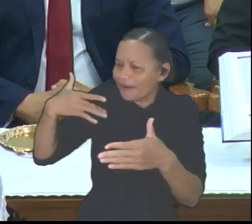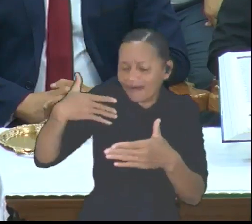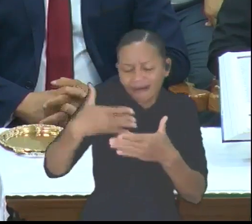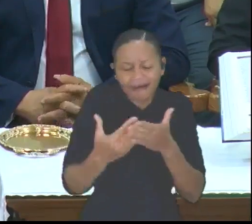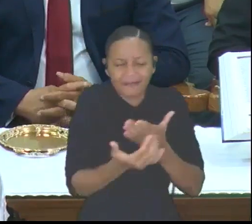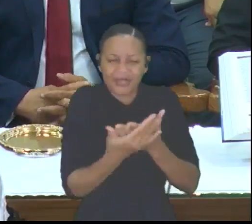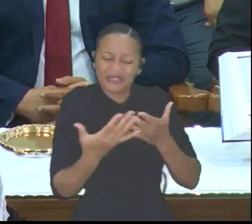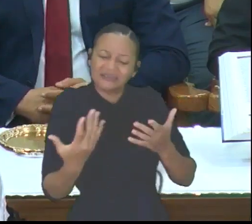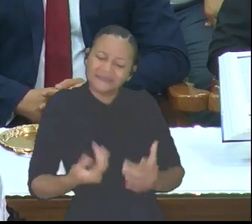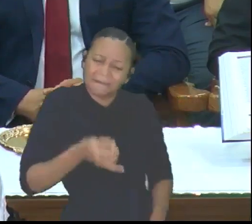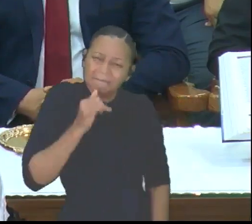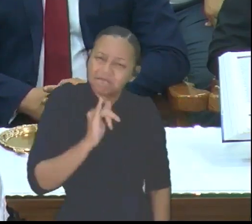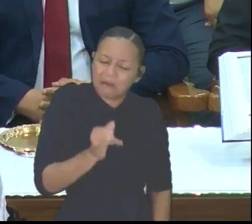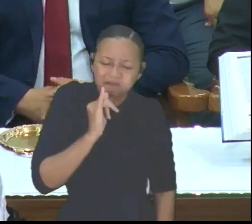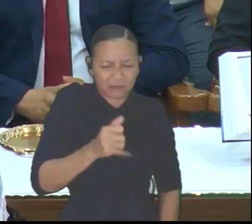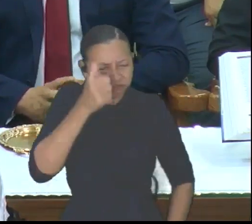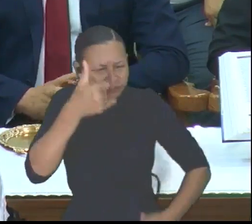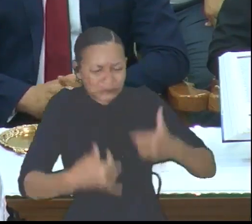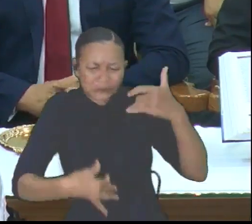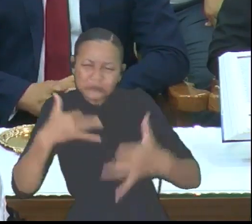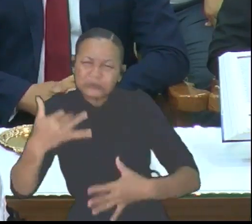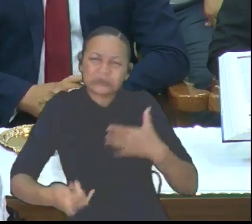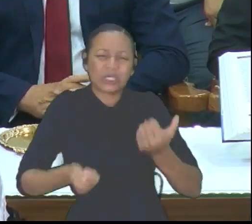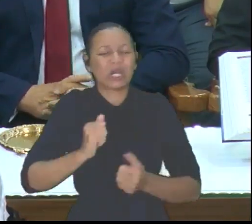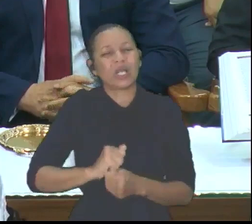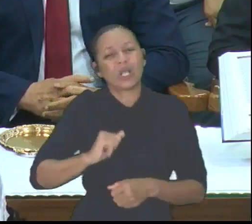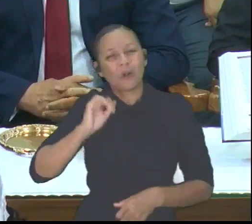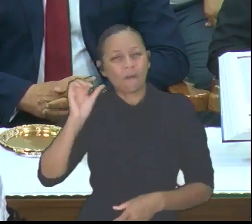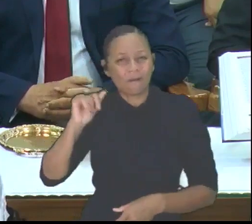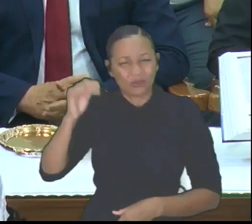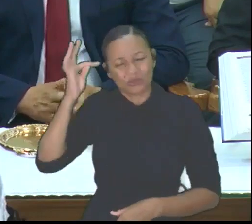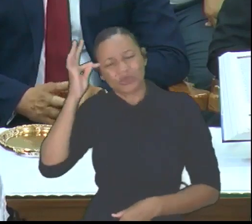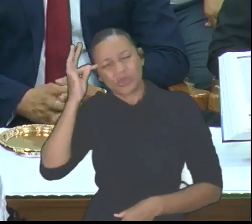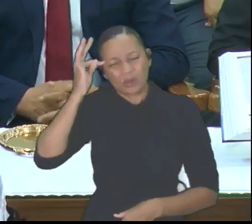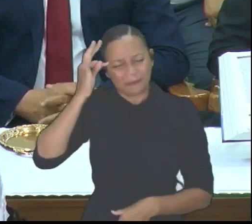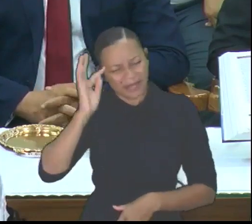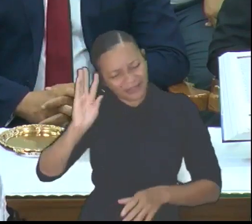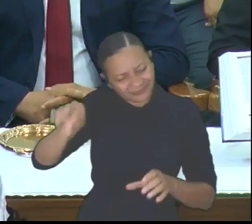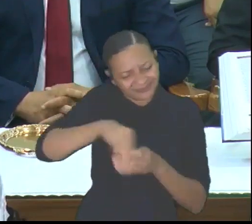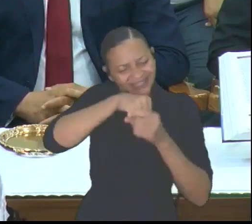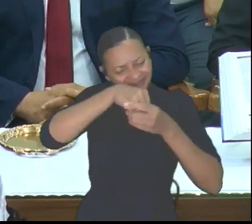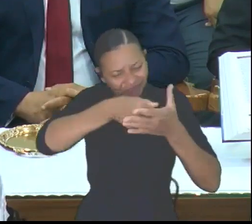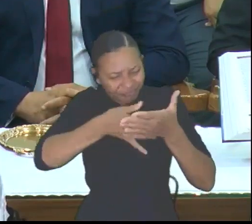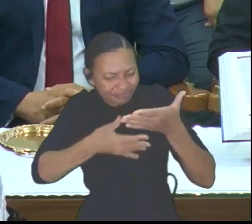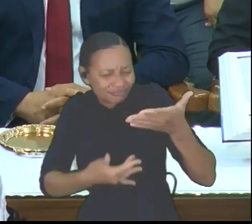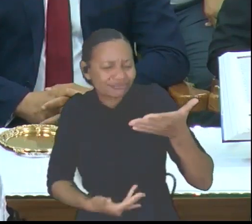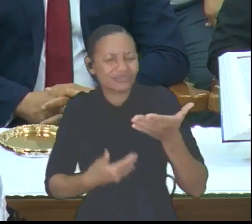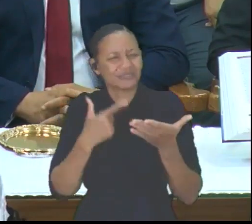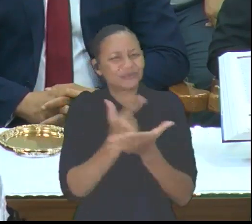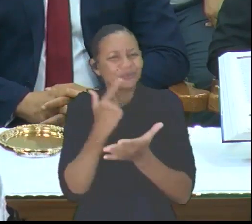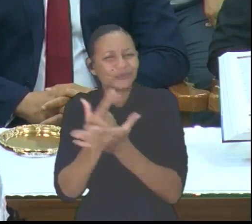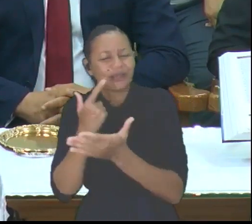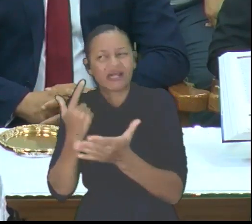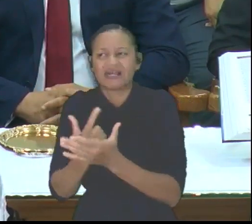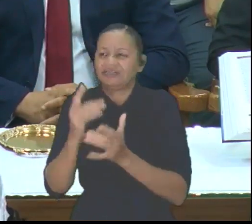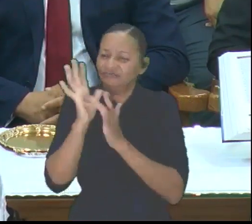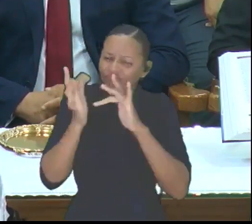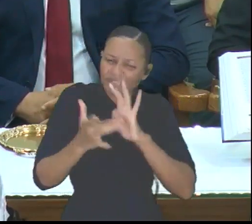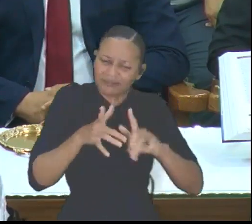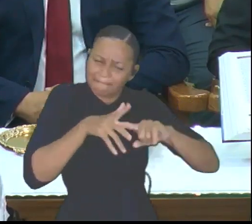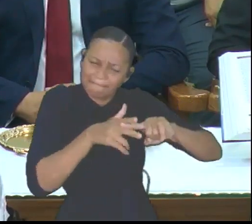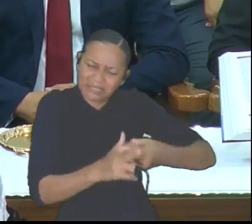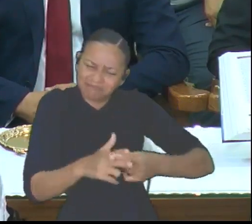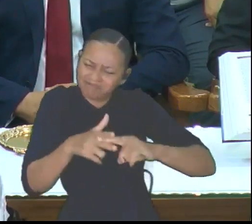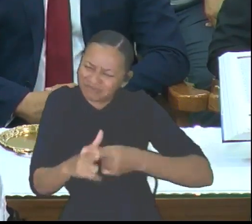narrativa, da história de Tomé nos evangelhos, Jesus exatamente trabalhando esta característica